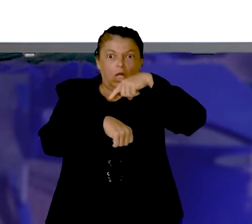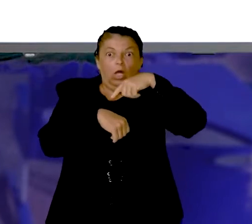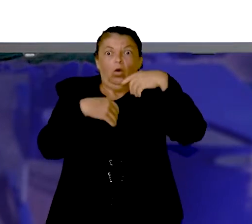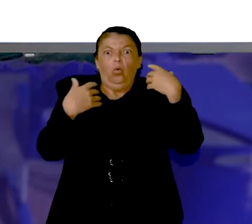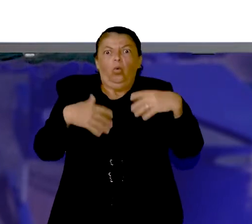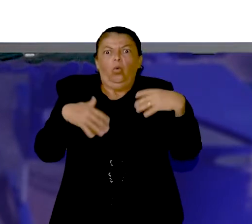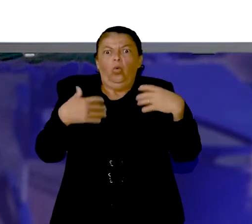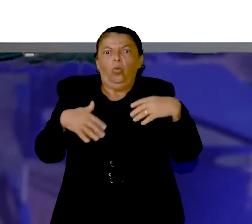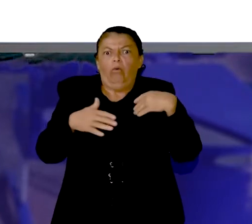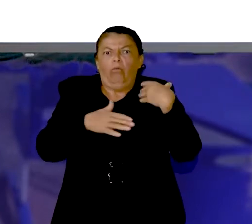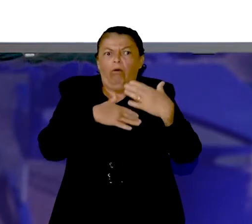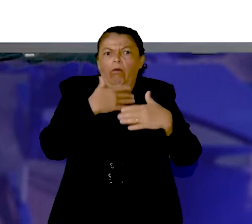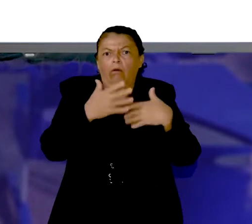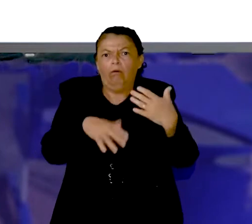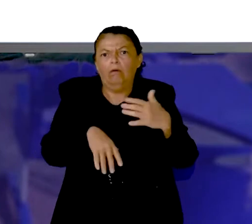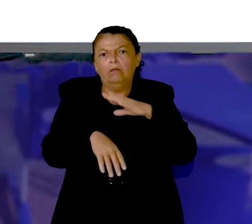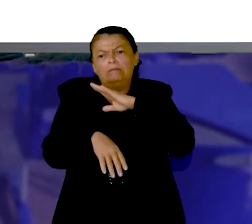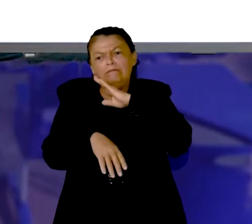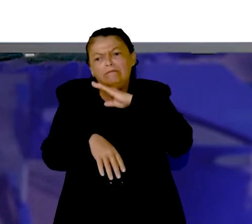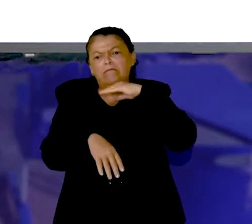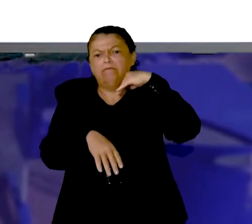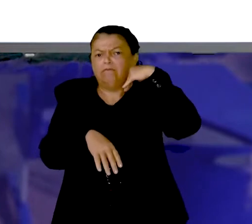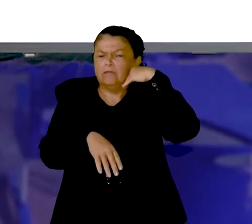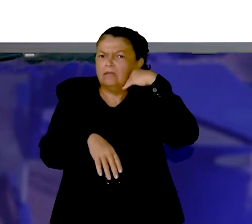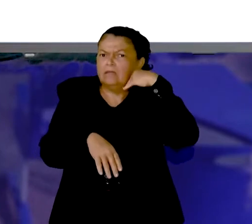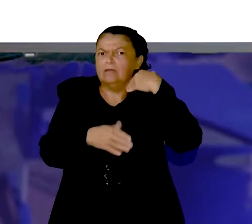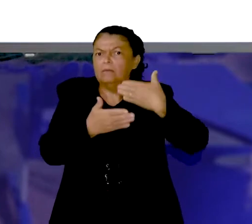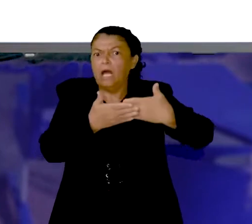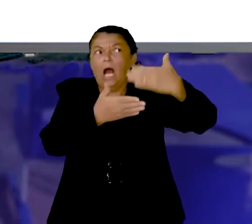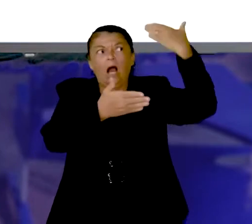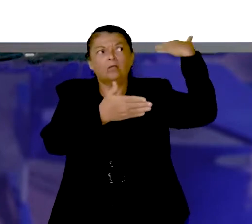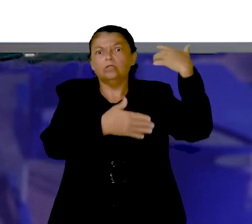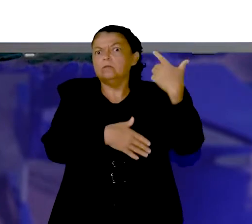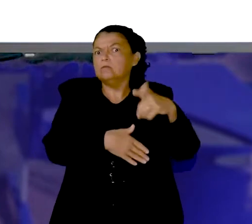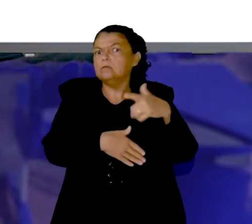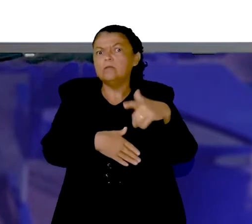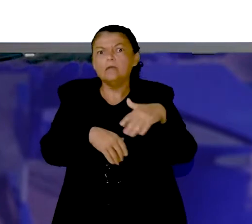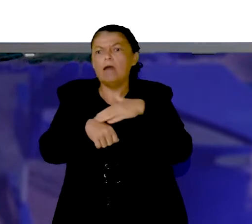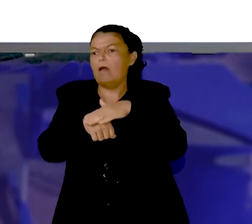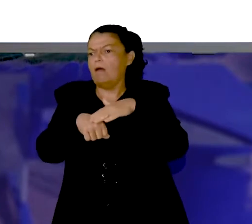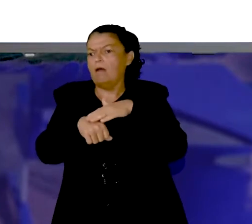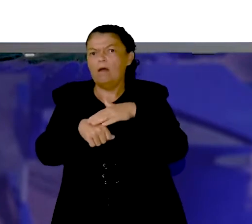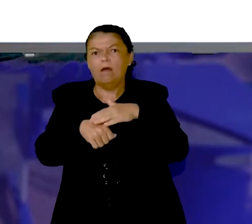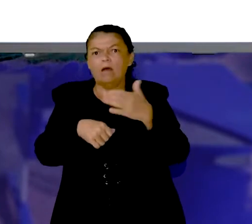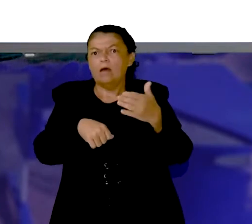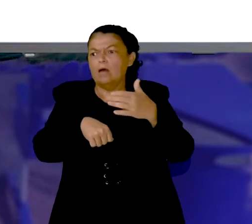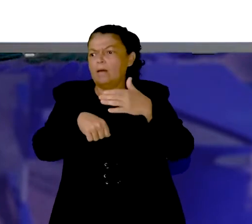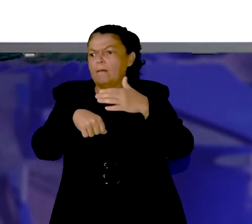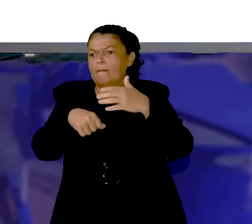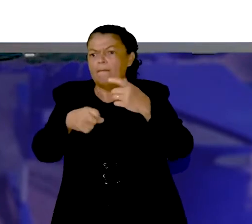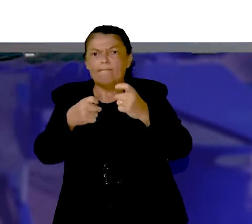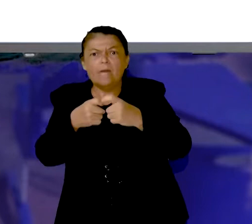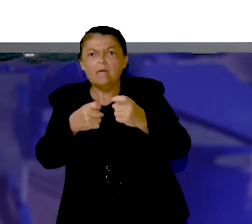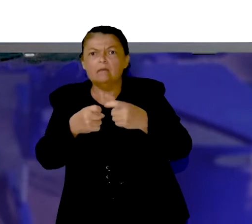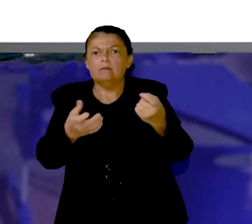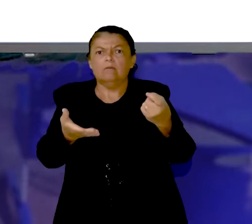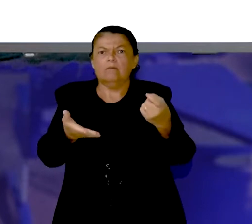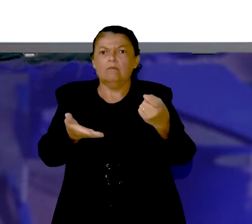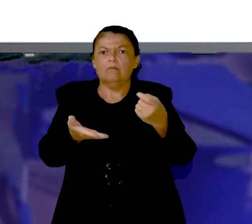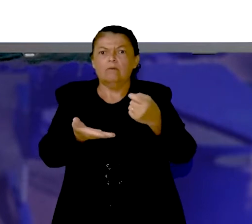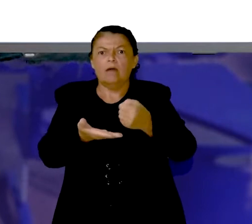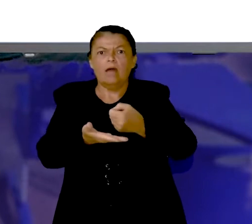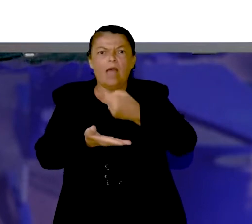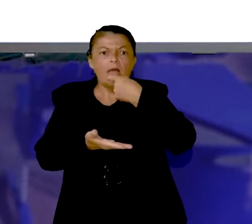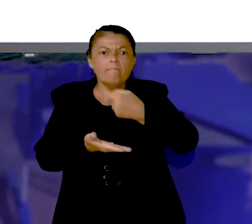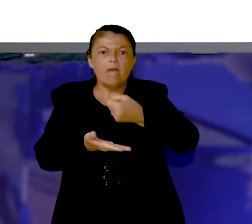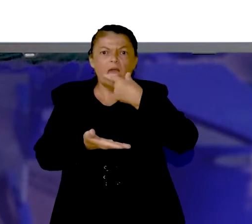não tinham medicamentos que possibilitassem um tratamento adequado para esse tipo de